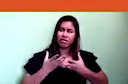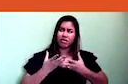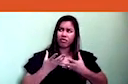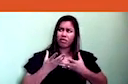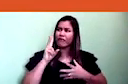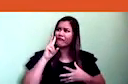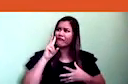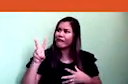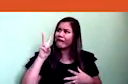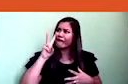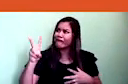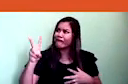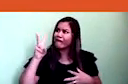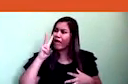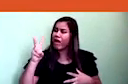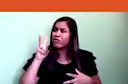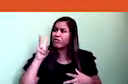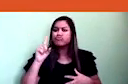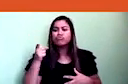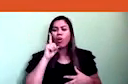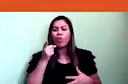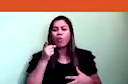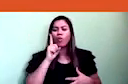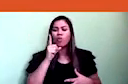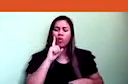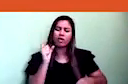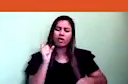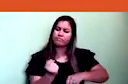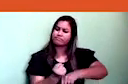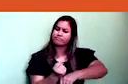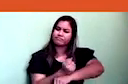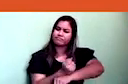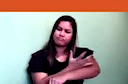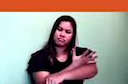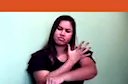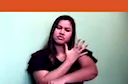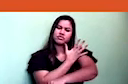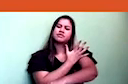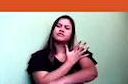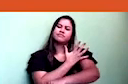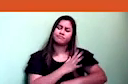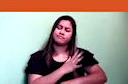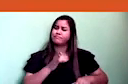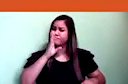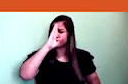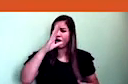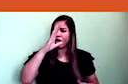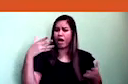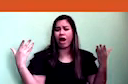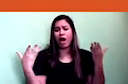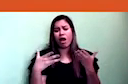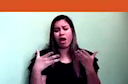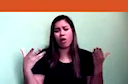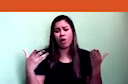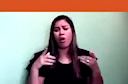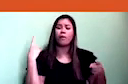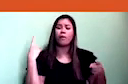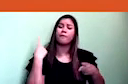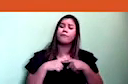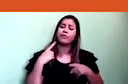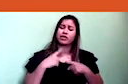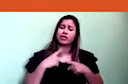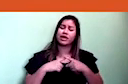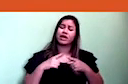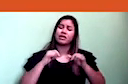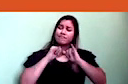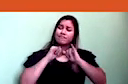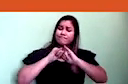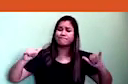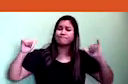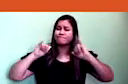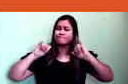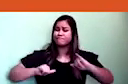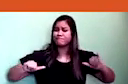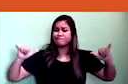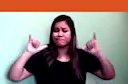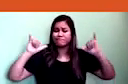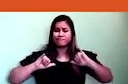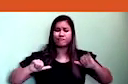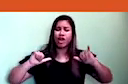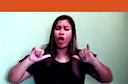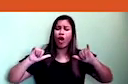muitas emoções no dia a dia, principalmente nesses momentos que estamos vivendo, onde as notícias que são vinculadas, na sua maioria, têm